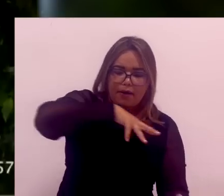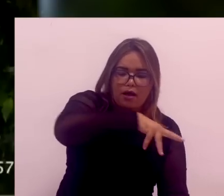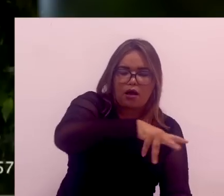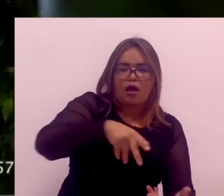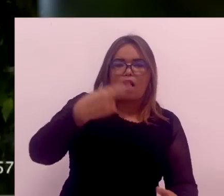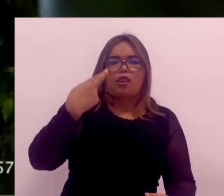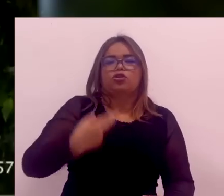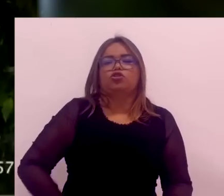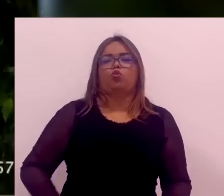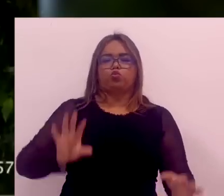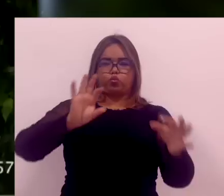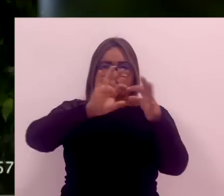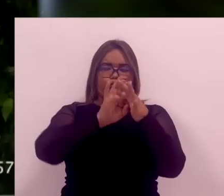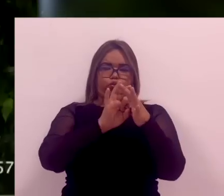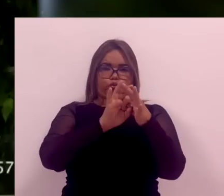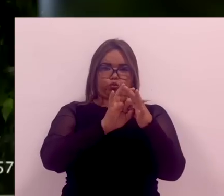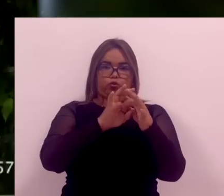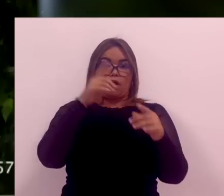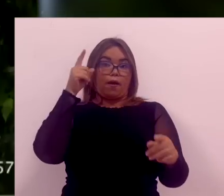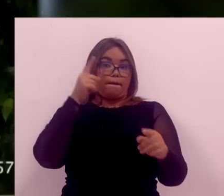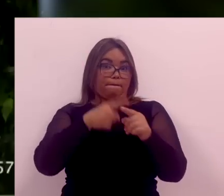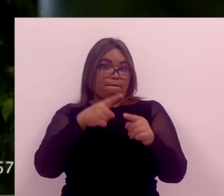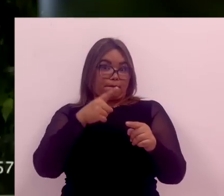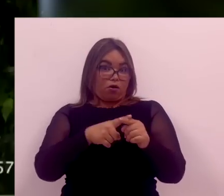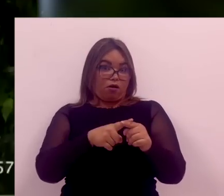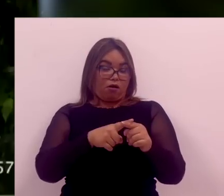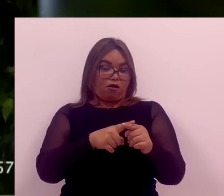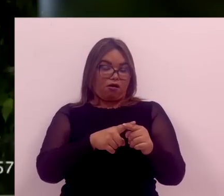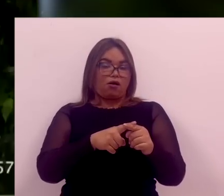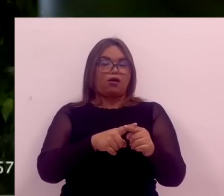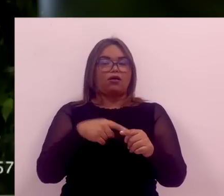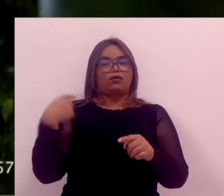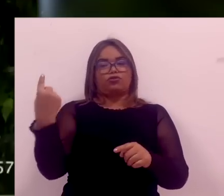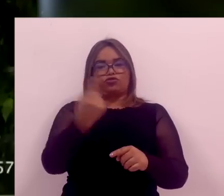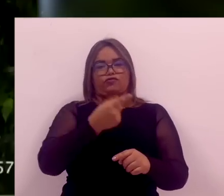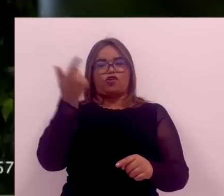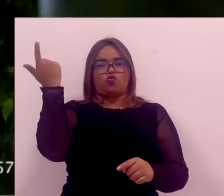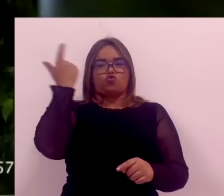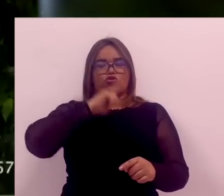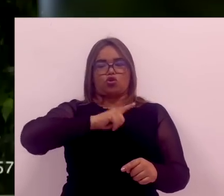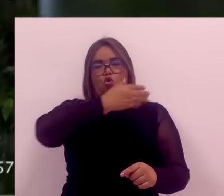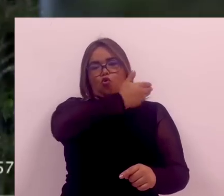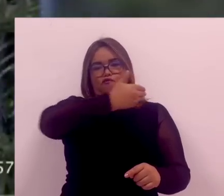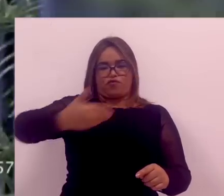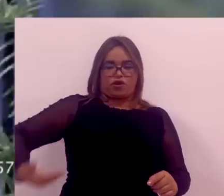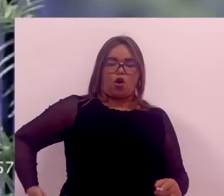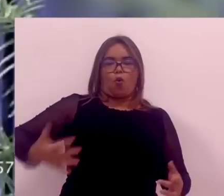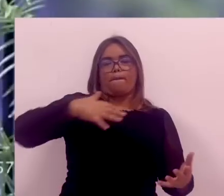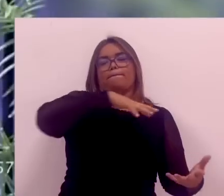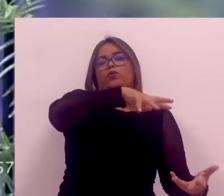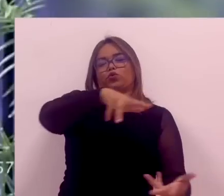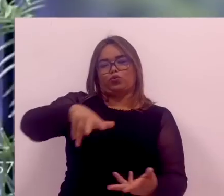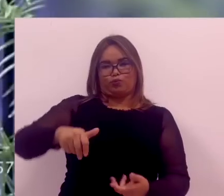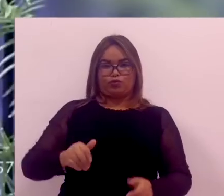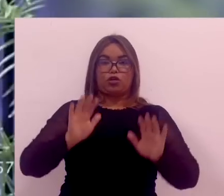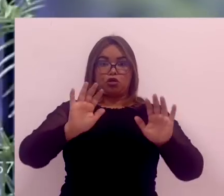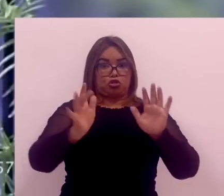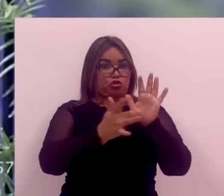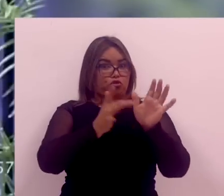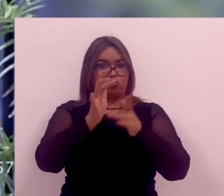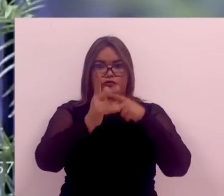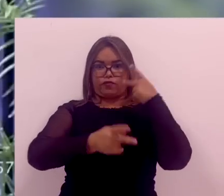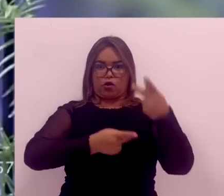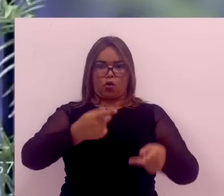qual todas as nações, todas as religiões se tornarão uma só. Porque esse é o único modo que nós vamos ter um governo